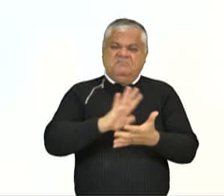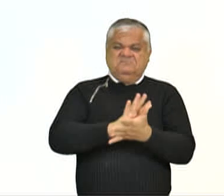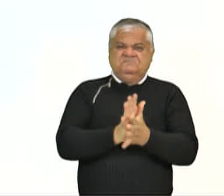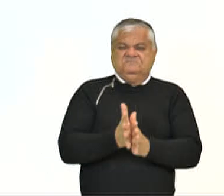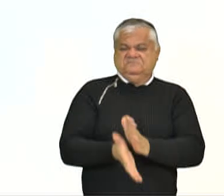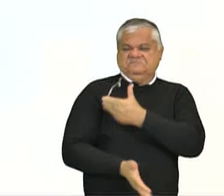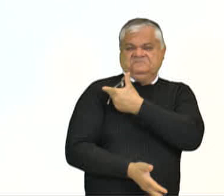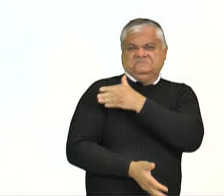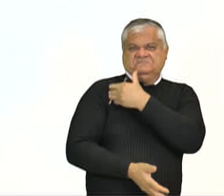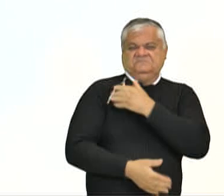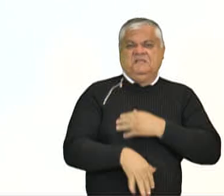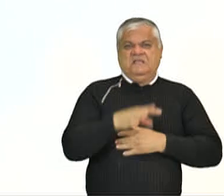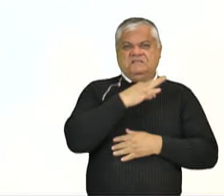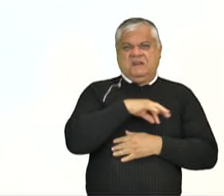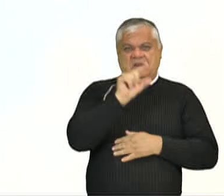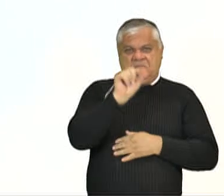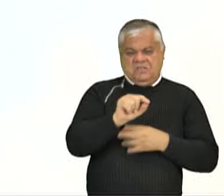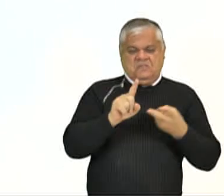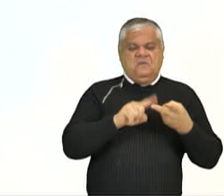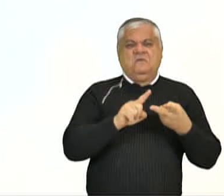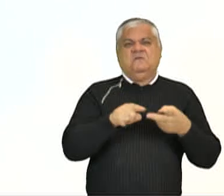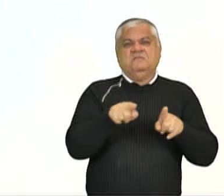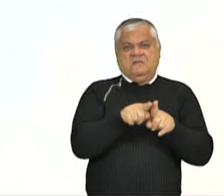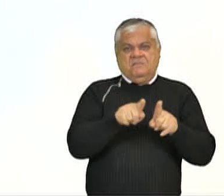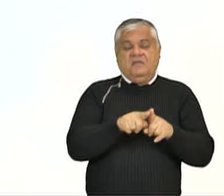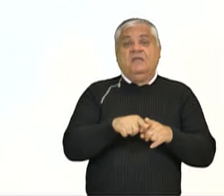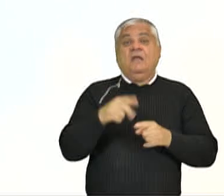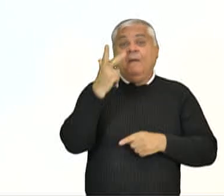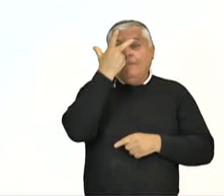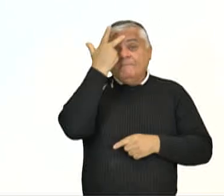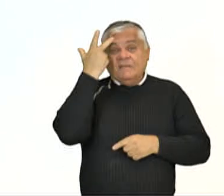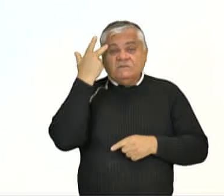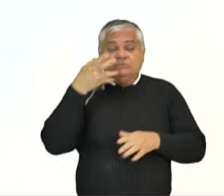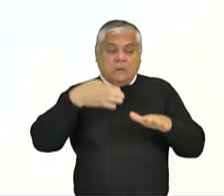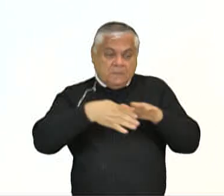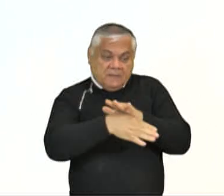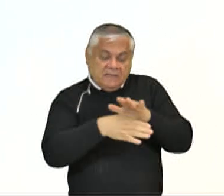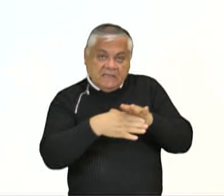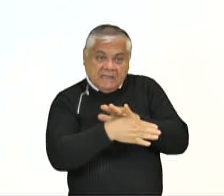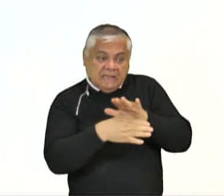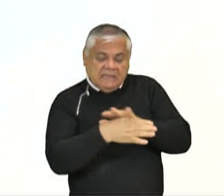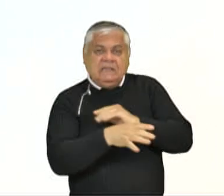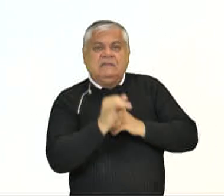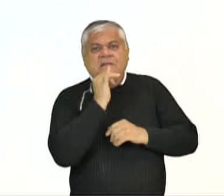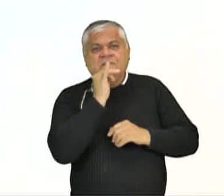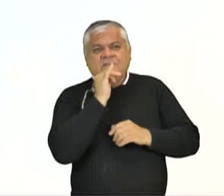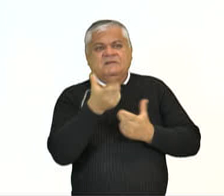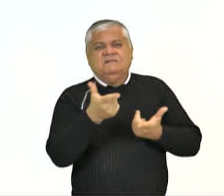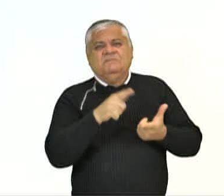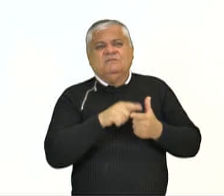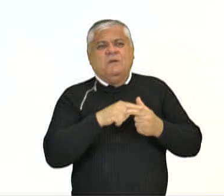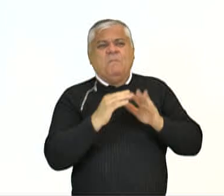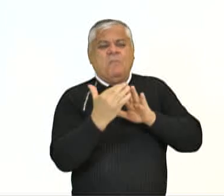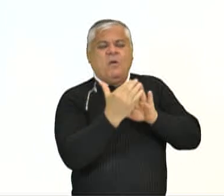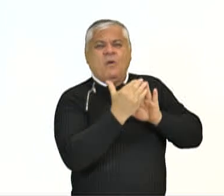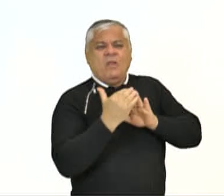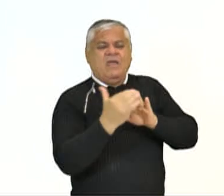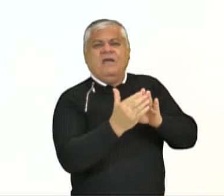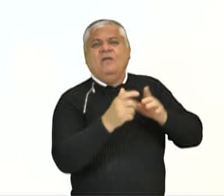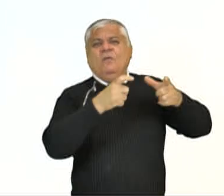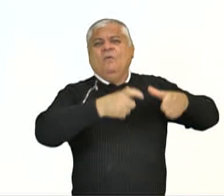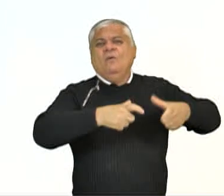termos econômicos e sociais, e os imigrantes se concentram, na sua grande maioria, em comunidades formadas